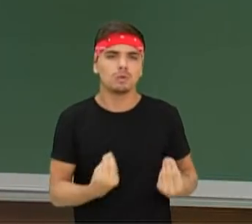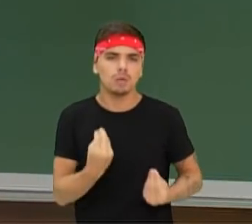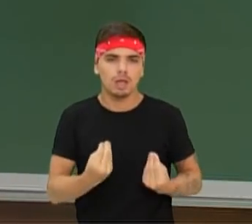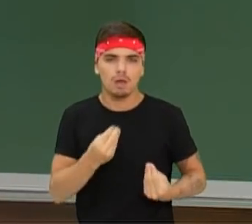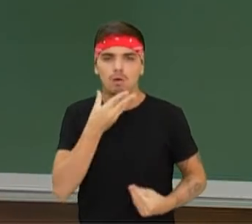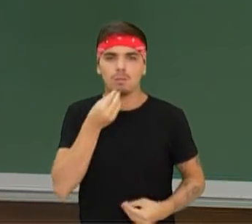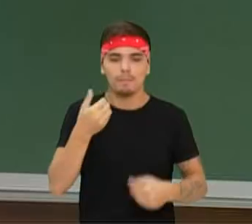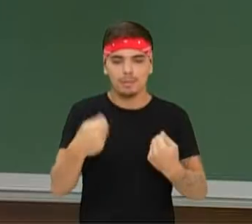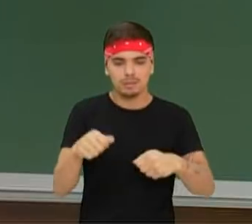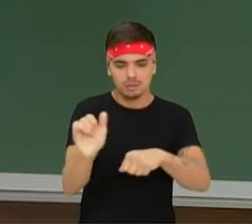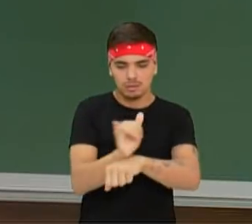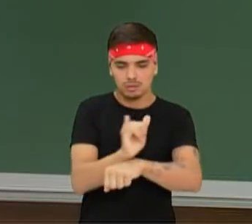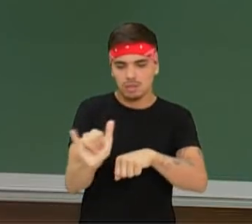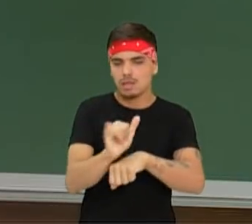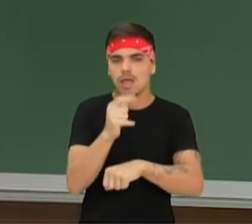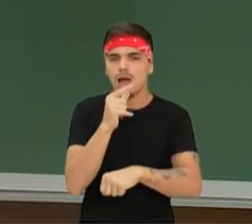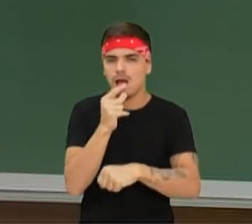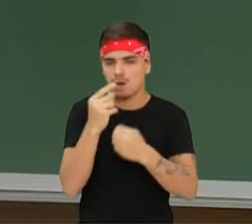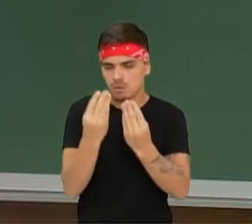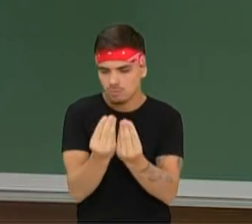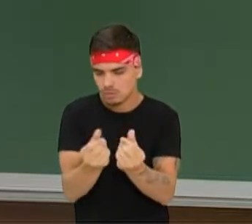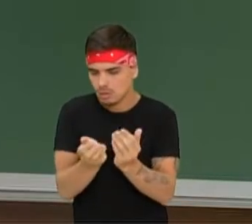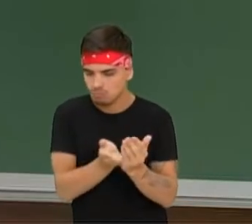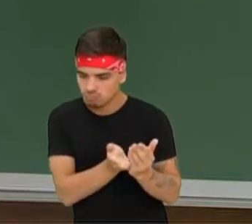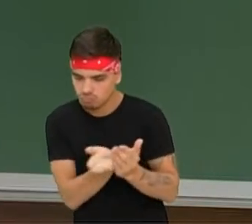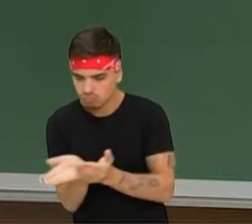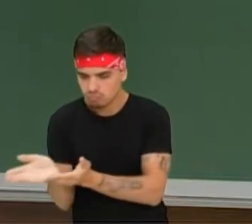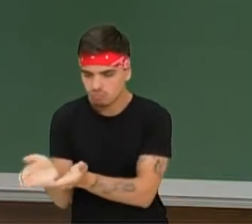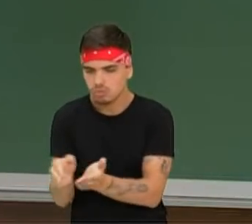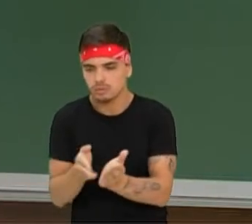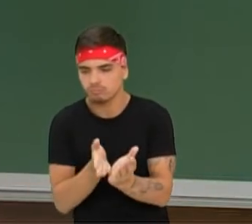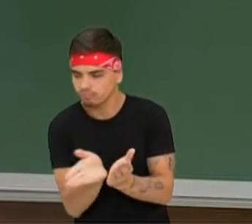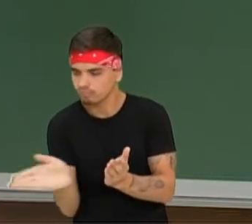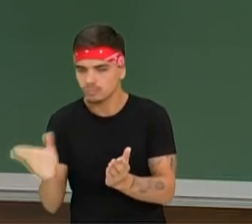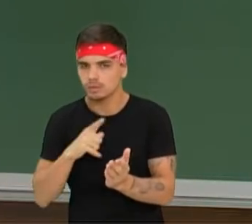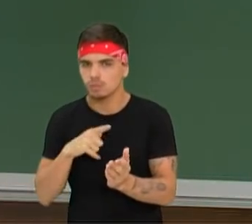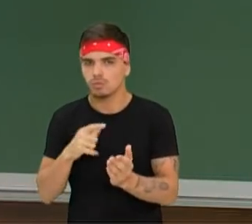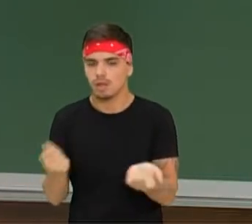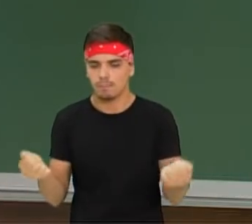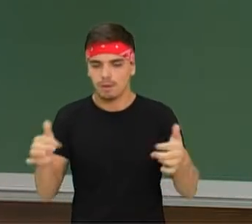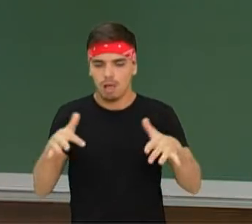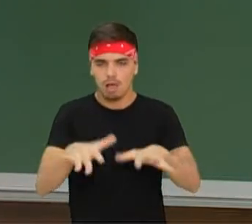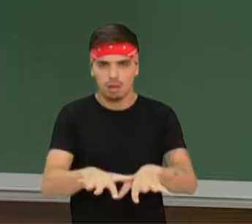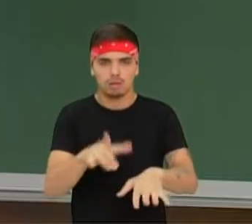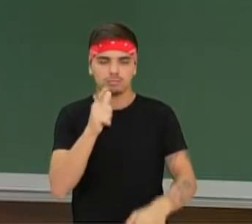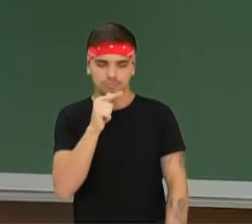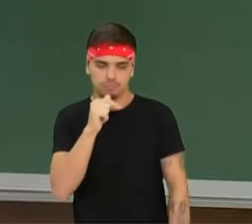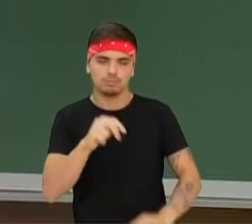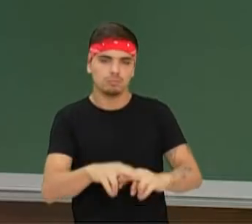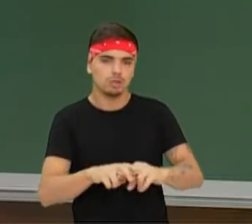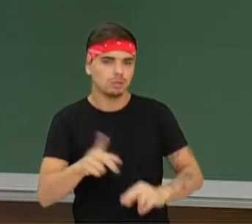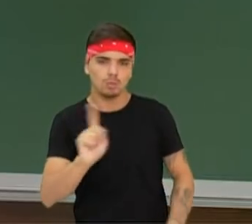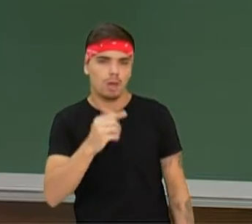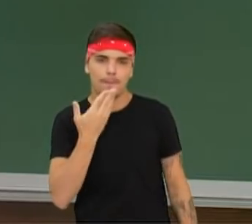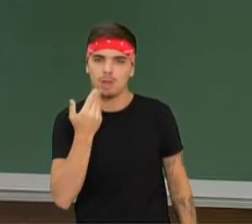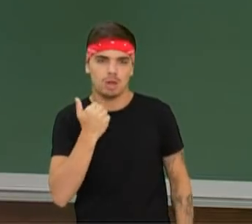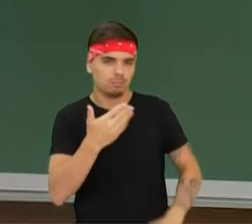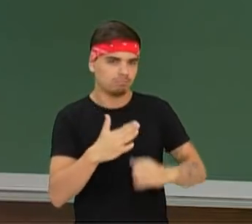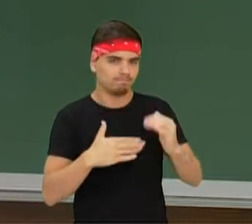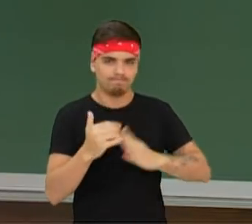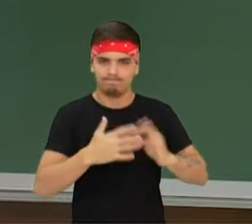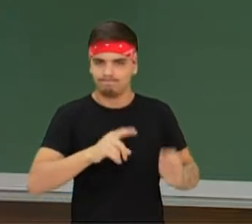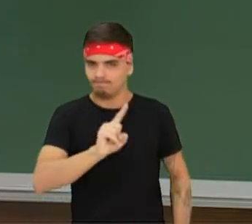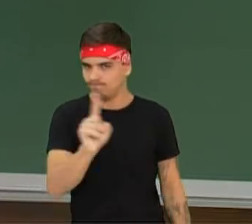para escoar essa água, né? Para que não haja uma região ali de alagamento. Então, ela não melhora a